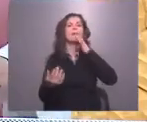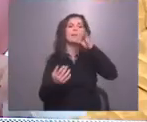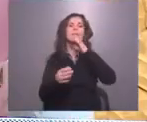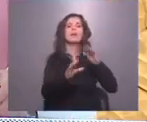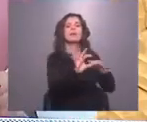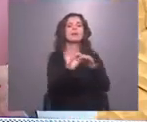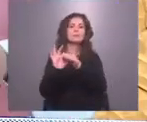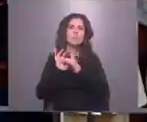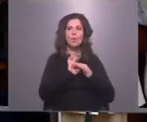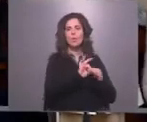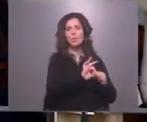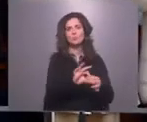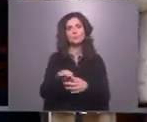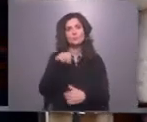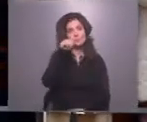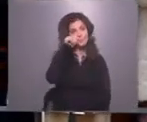voz.